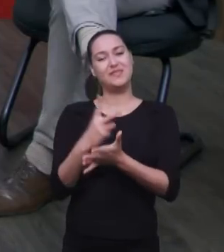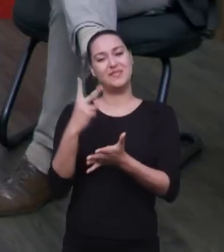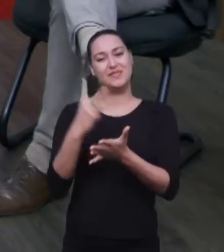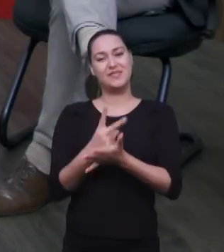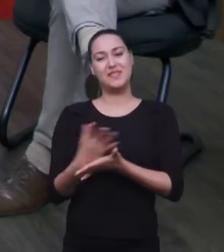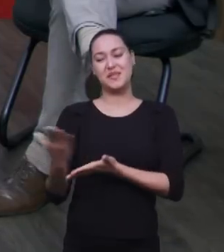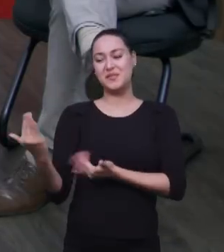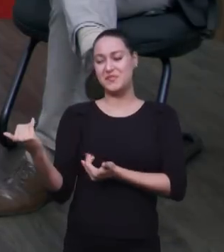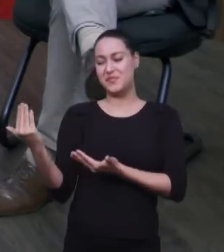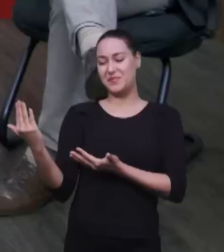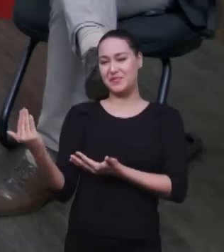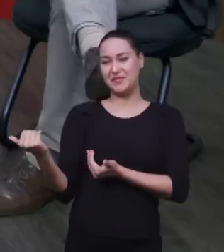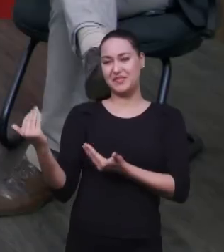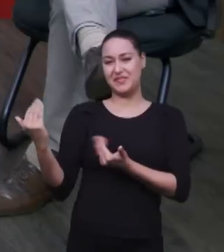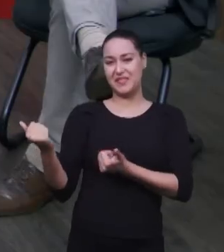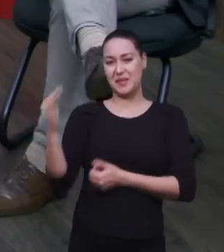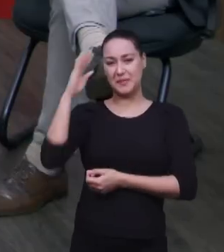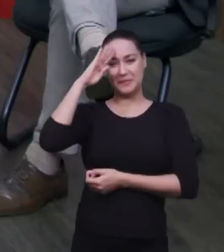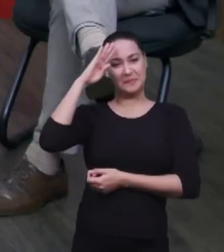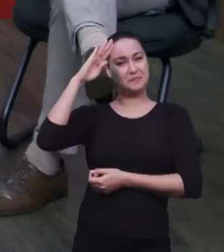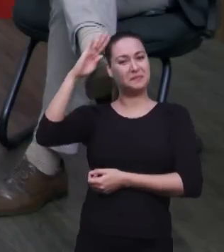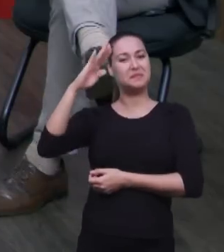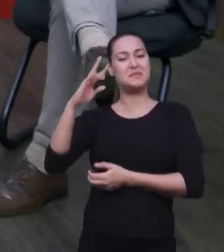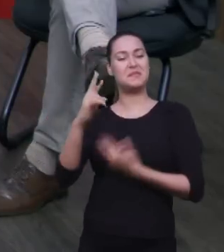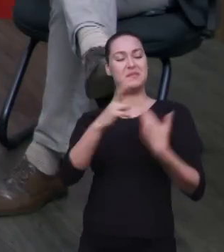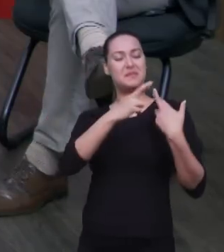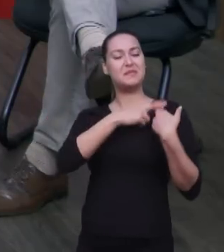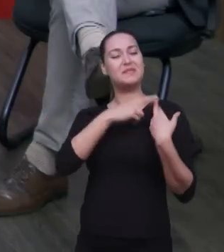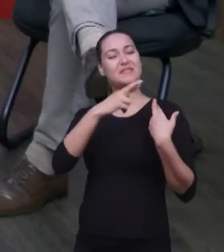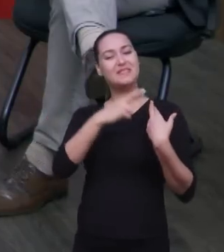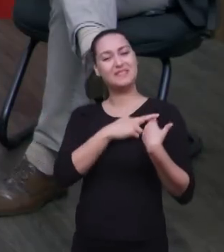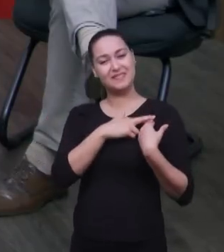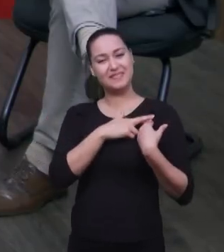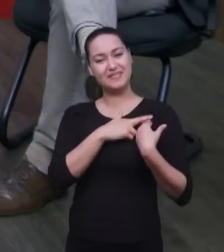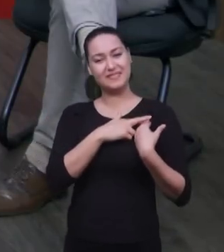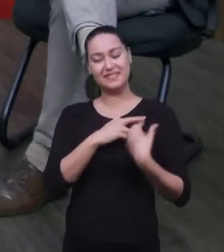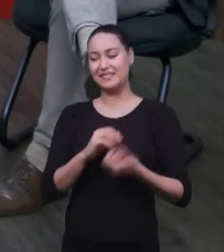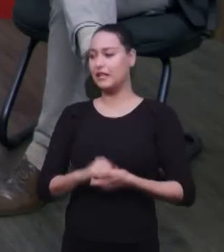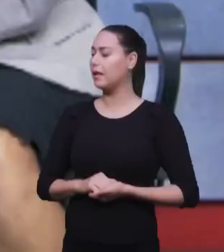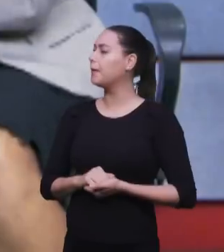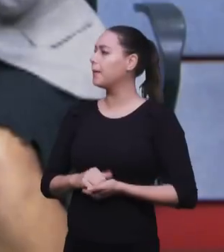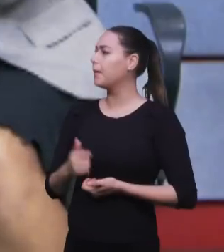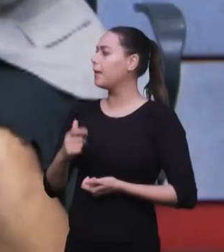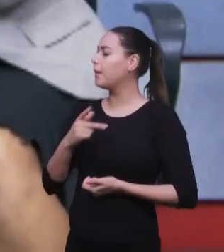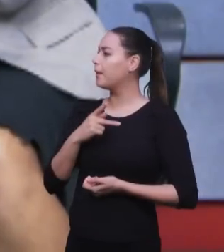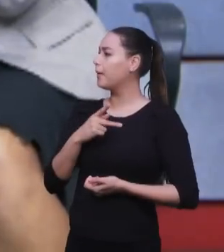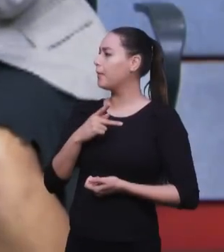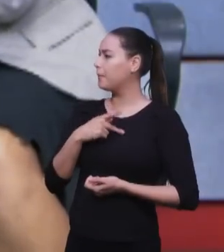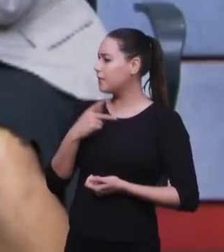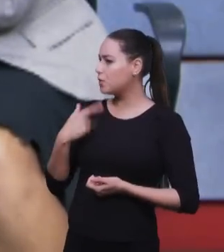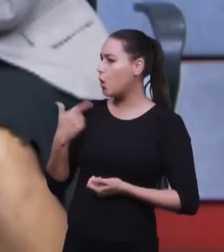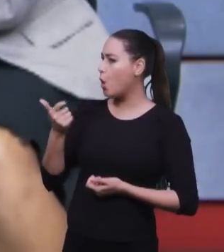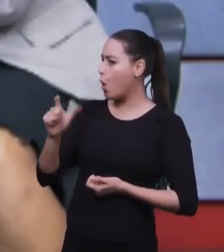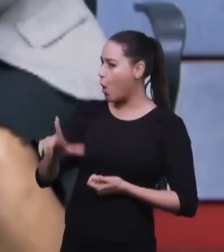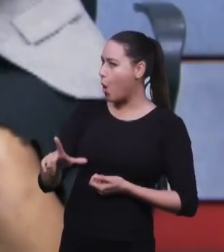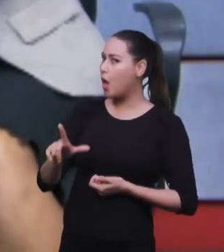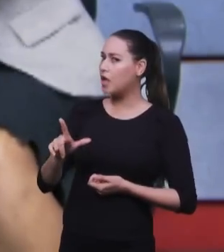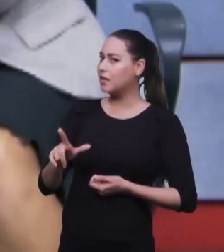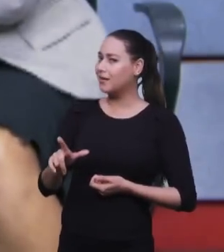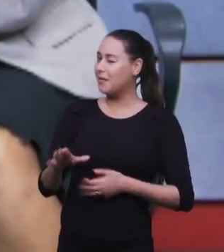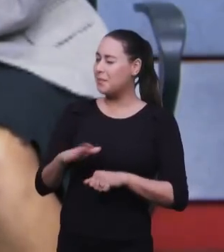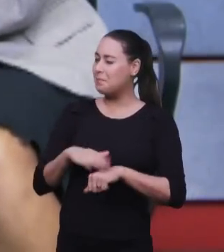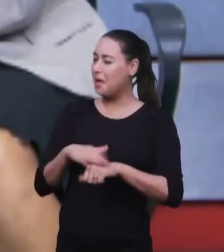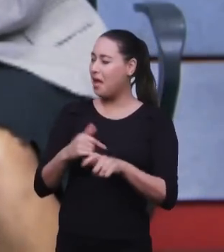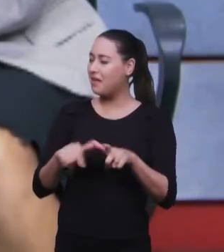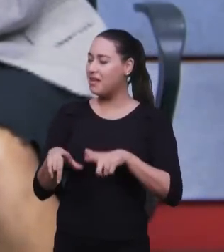sempre tendo o jovem como protagonista. André, a gente tem mais uma? Pastor, vamos fazer o seguinte, vamos dar mais